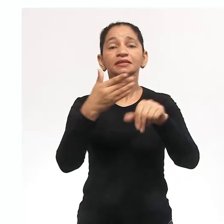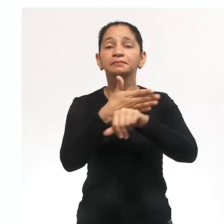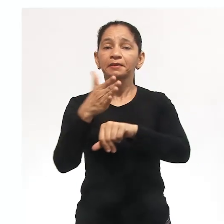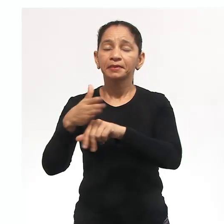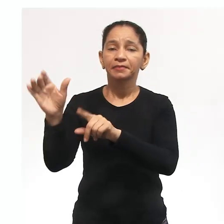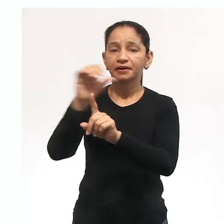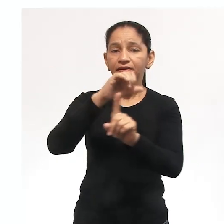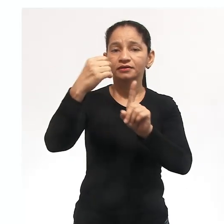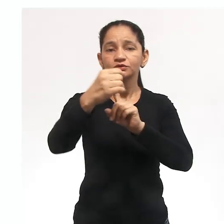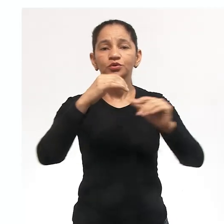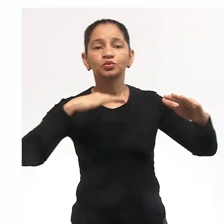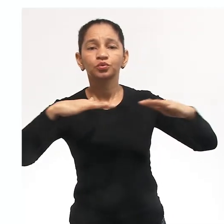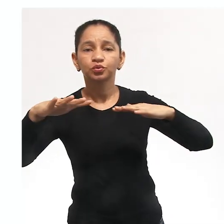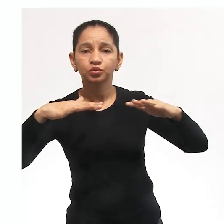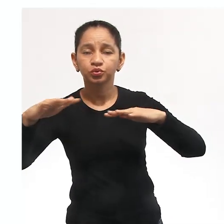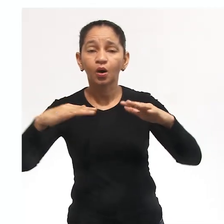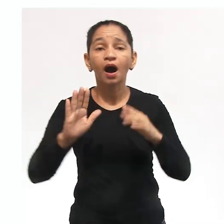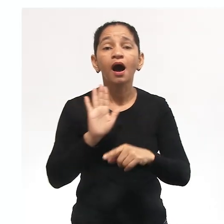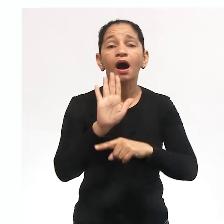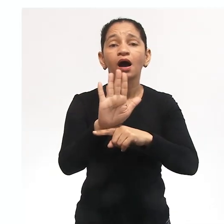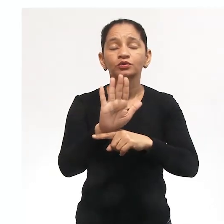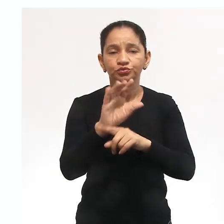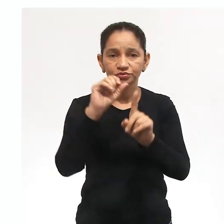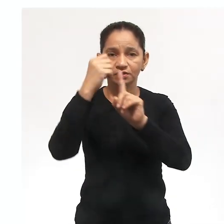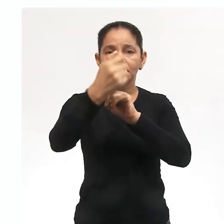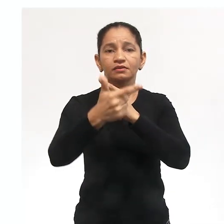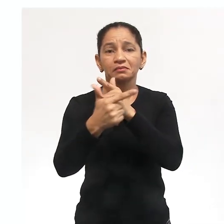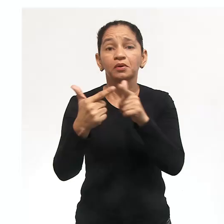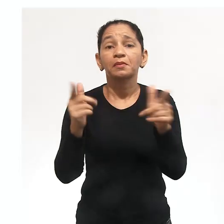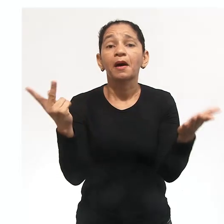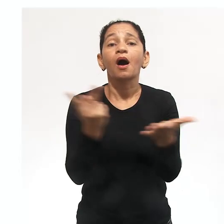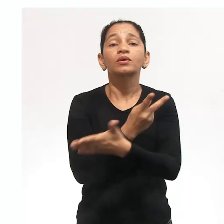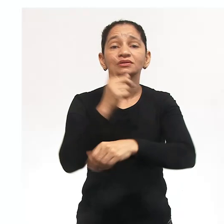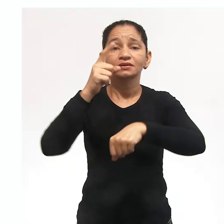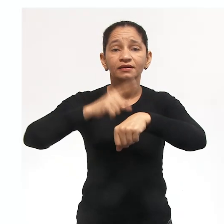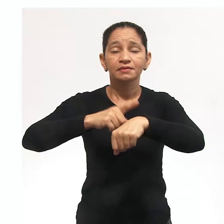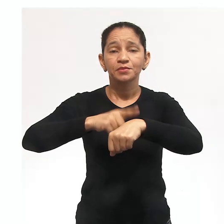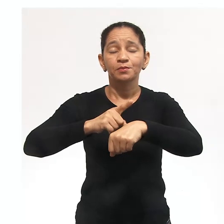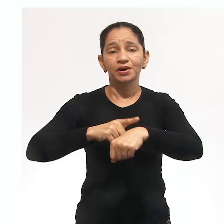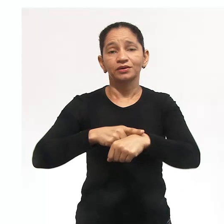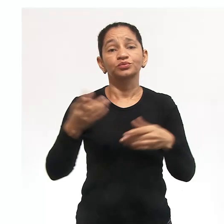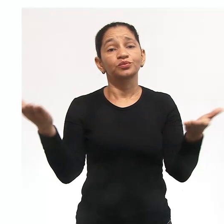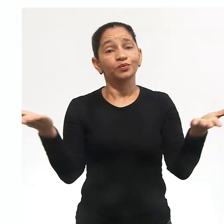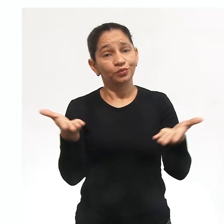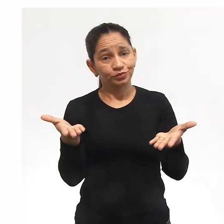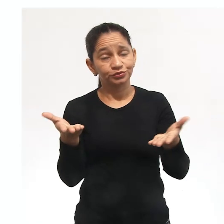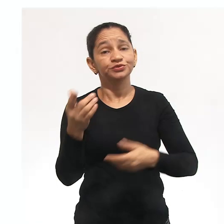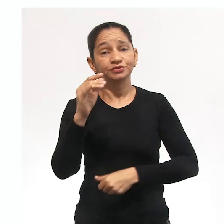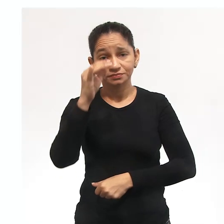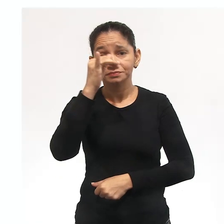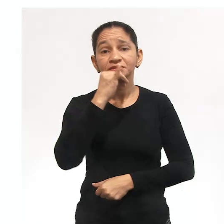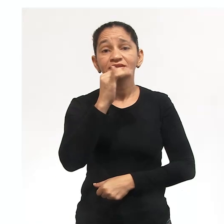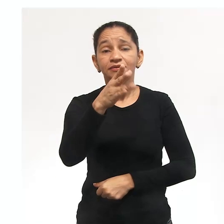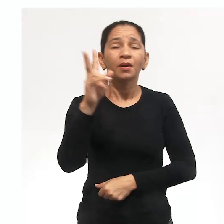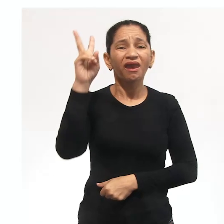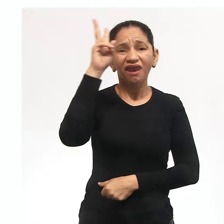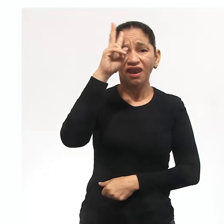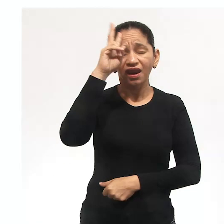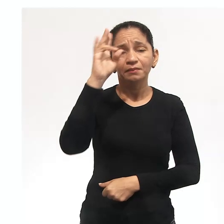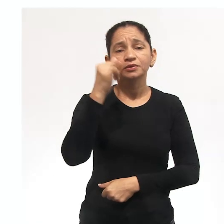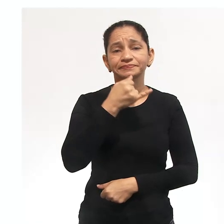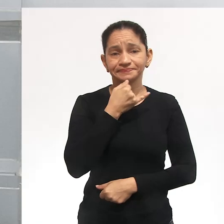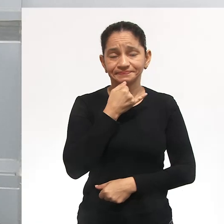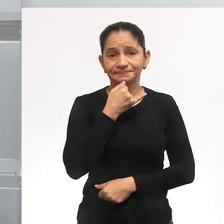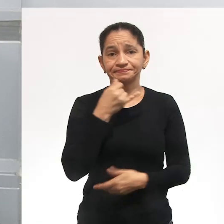as práticas sociais, ajudando a resolver problemas concretos da sociedade. Então, vamos lembrar